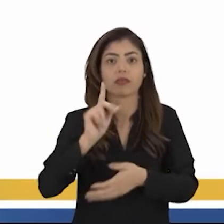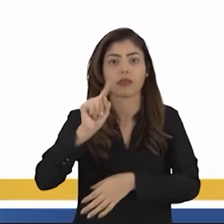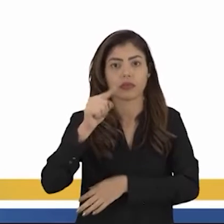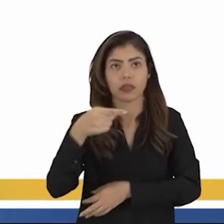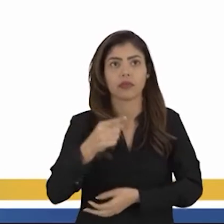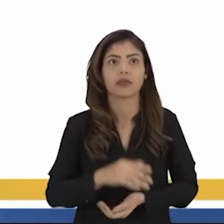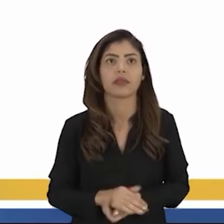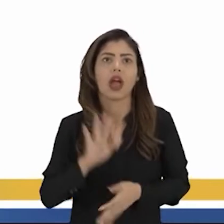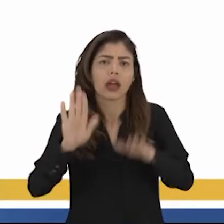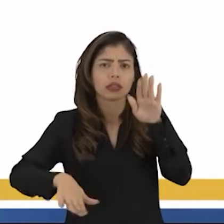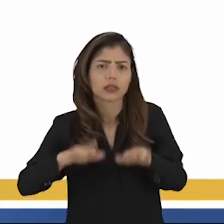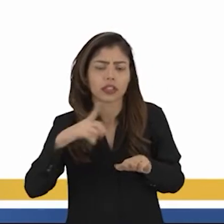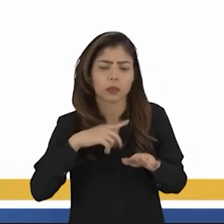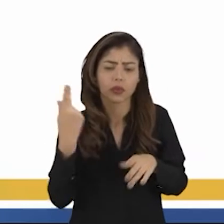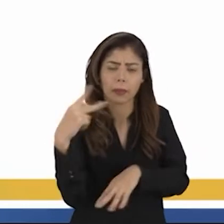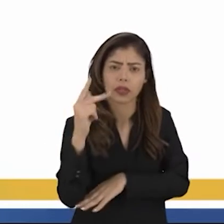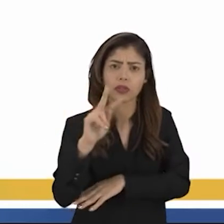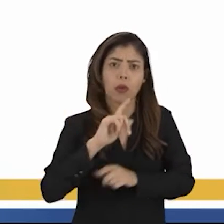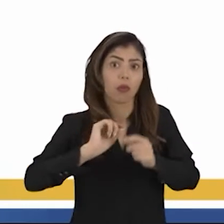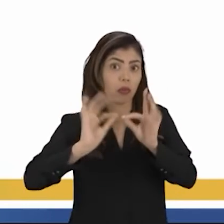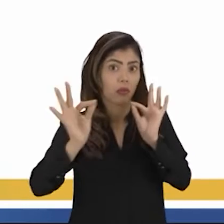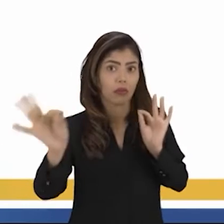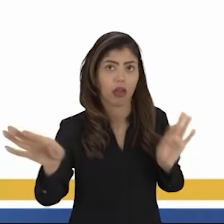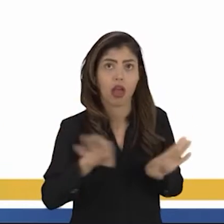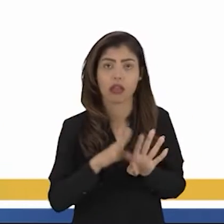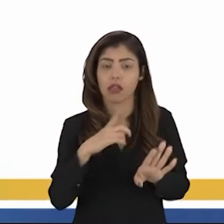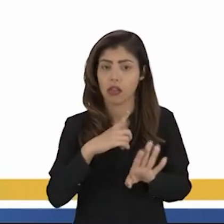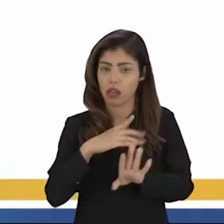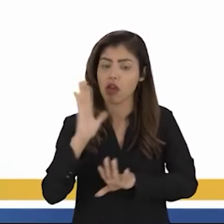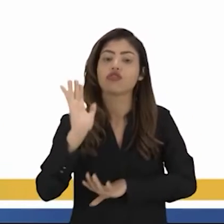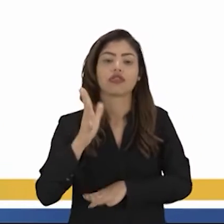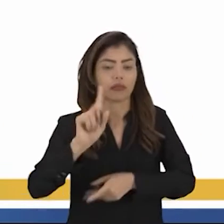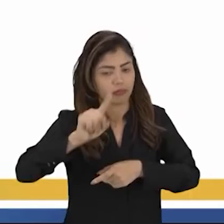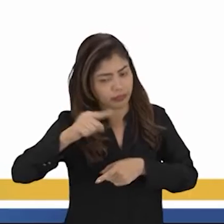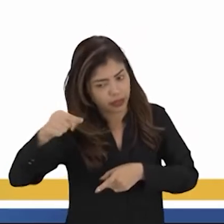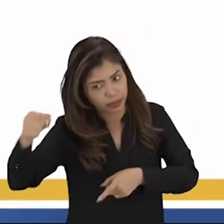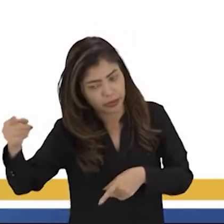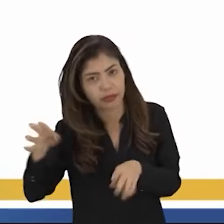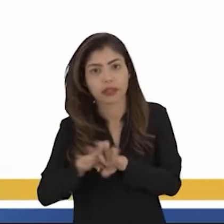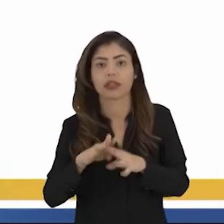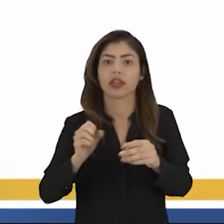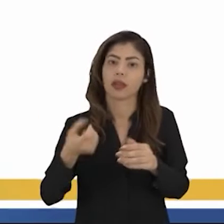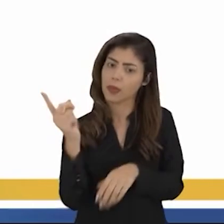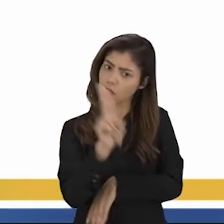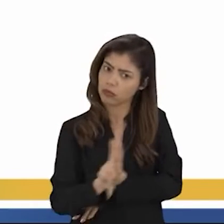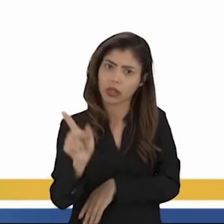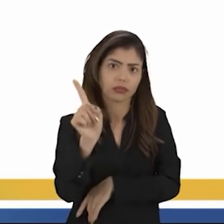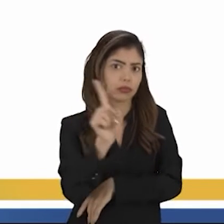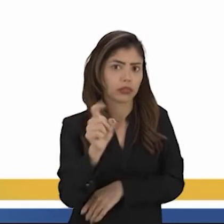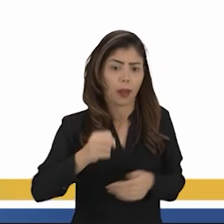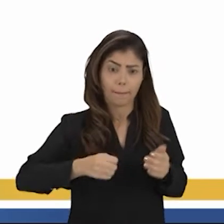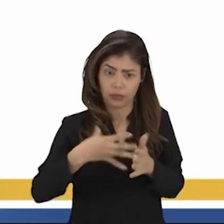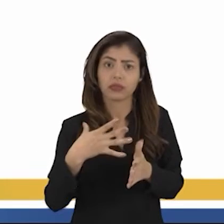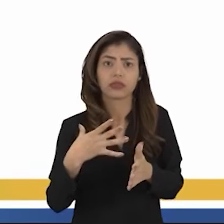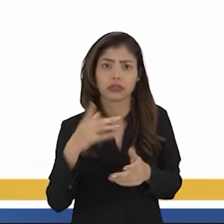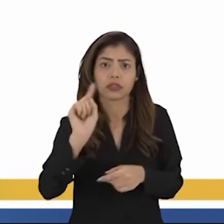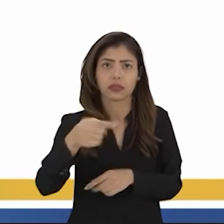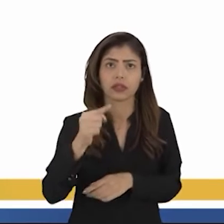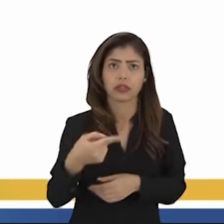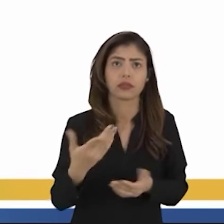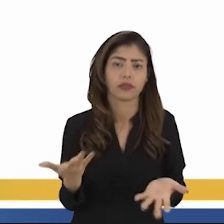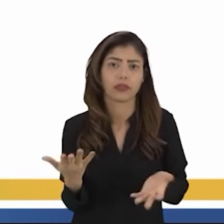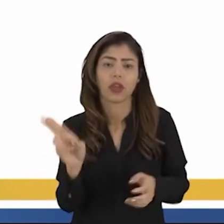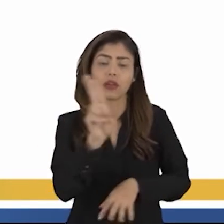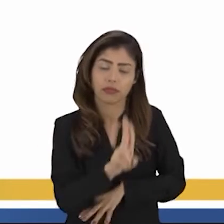Às vezes nós temos alguns períodos bem longos, que já existem várias vírgulas, e aí para não utilizar muitas